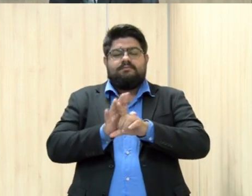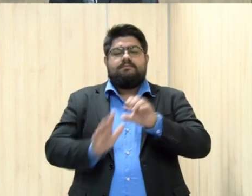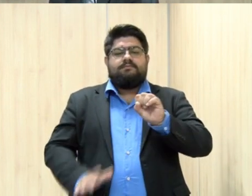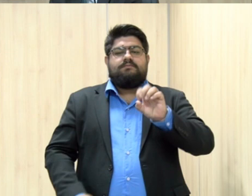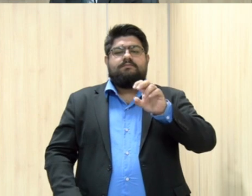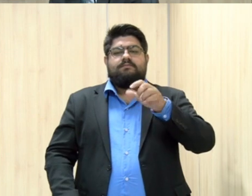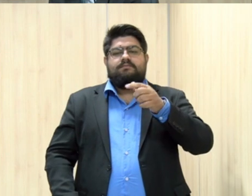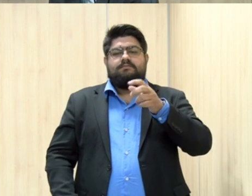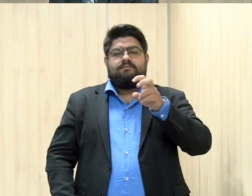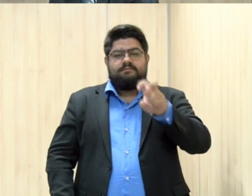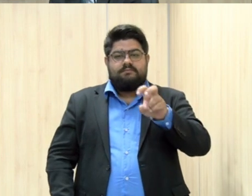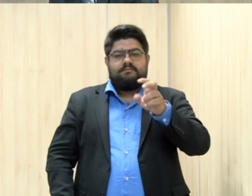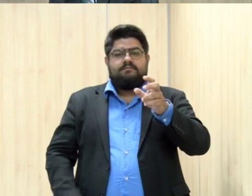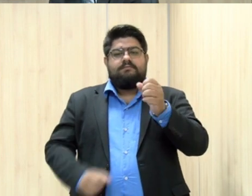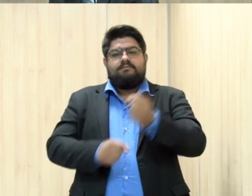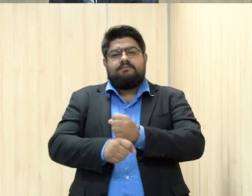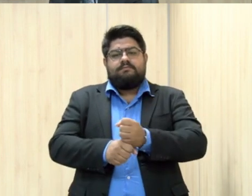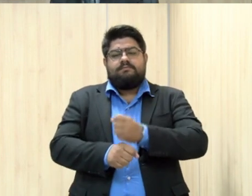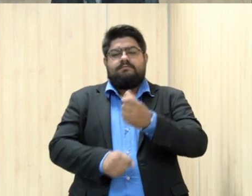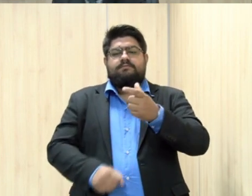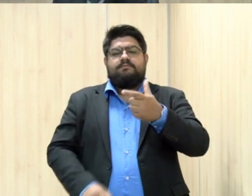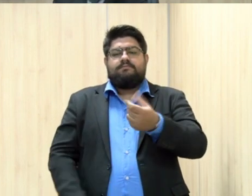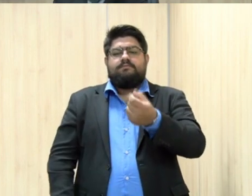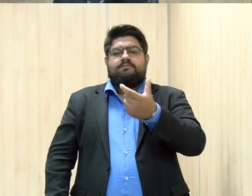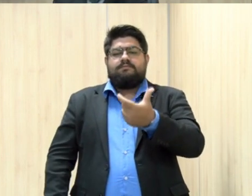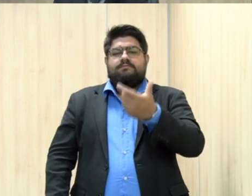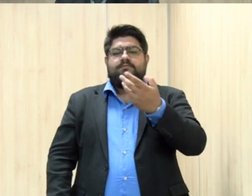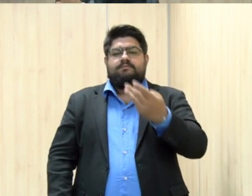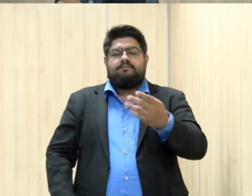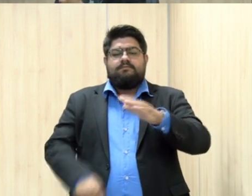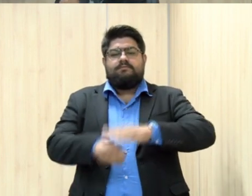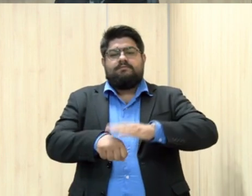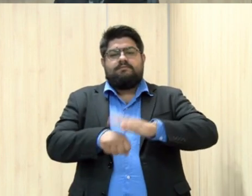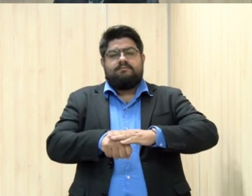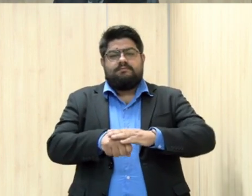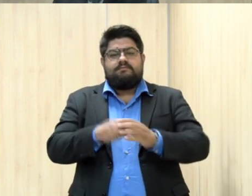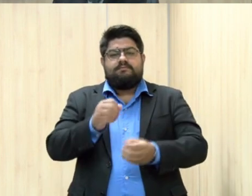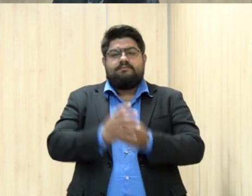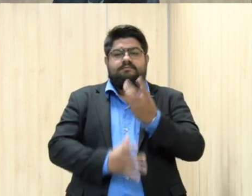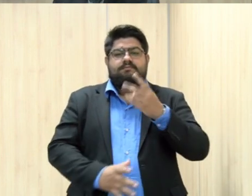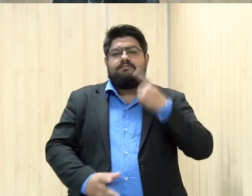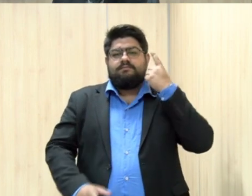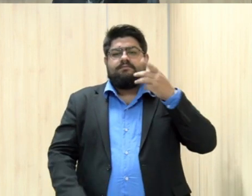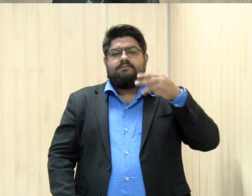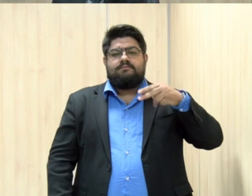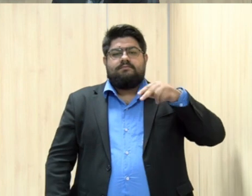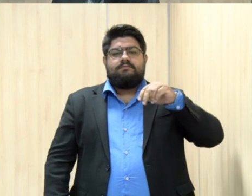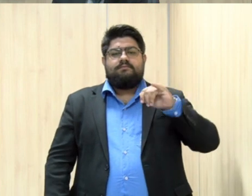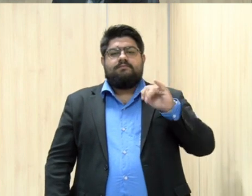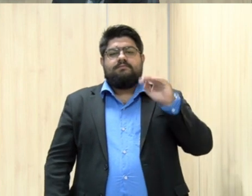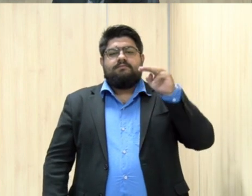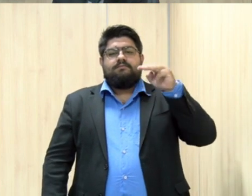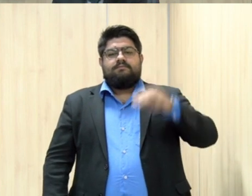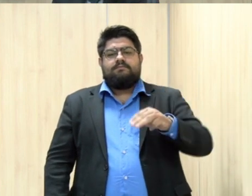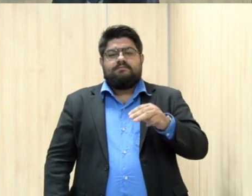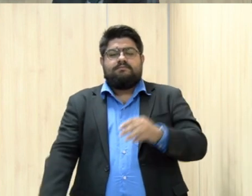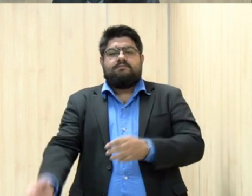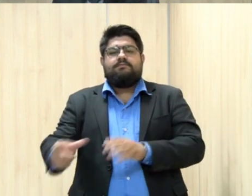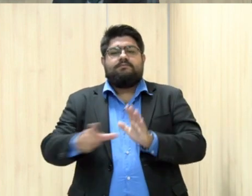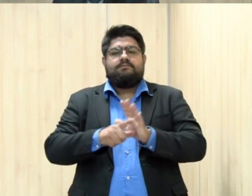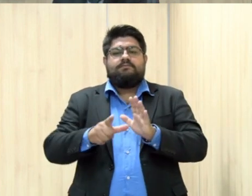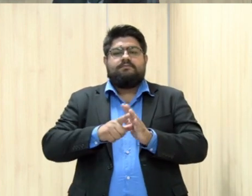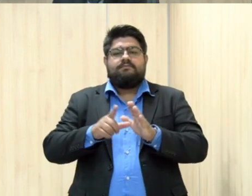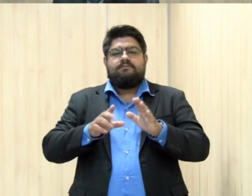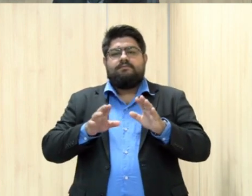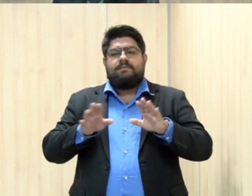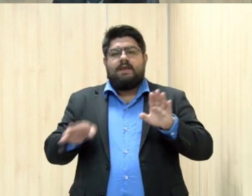2023 Afonso de autoria Deputado ninho Barroso declara o futevôlei como